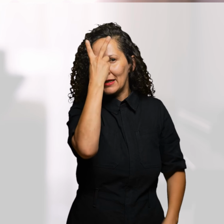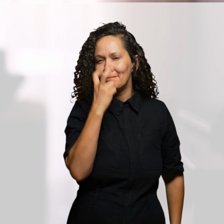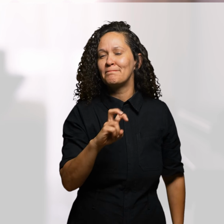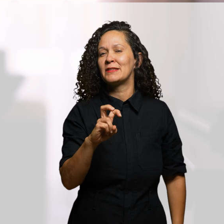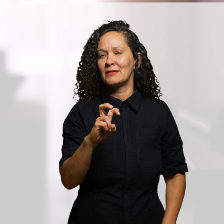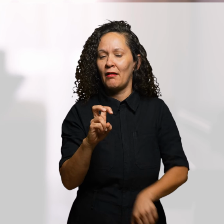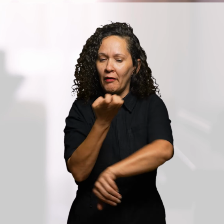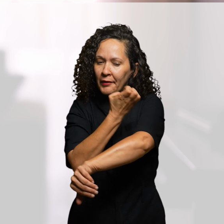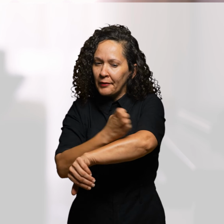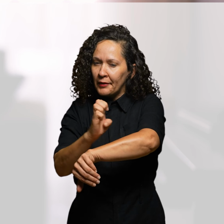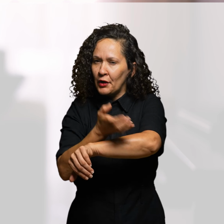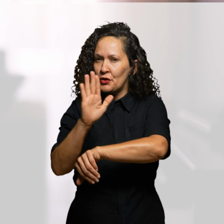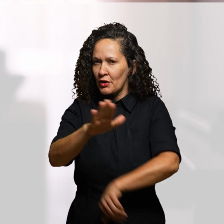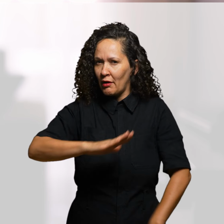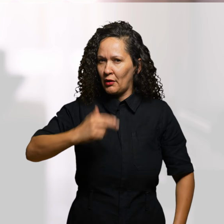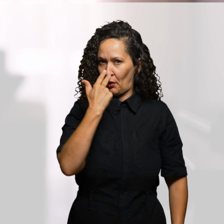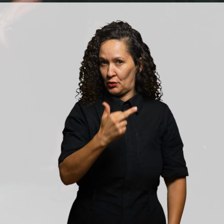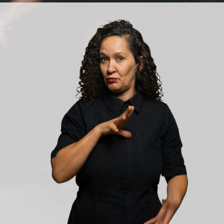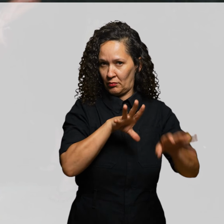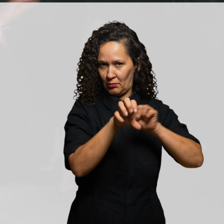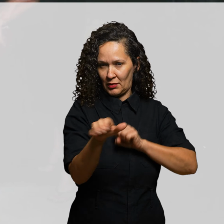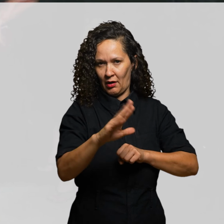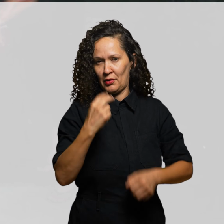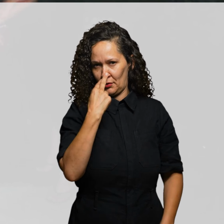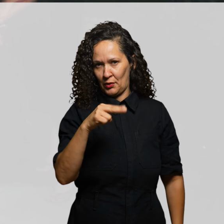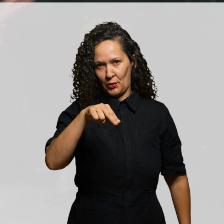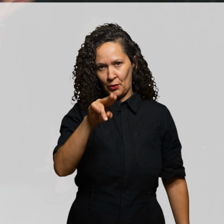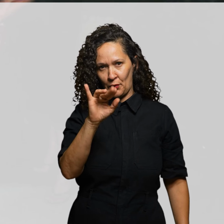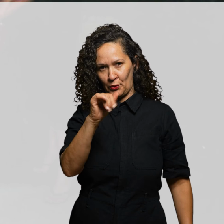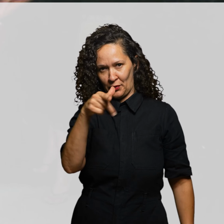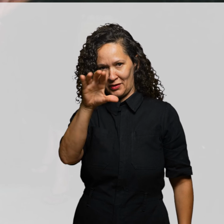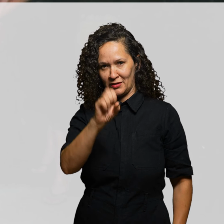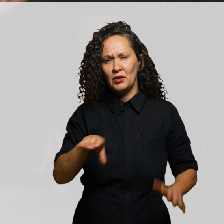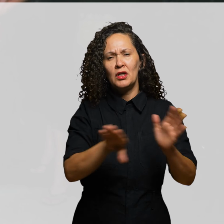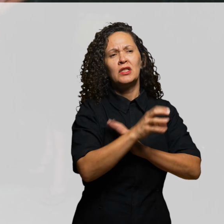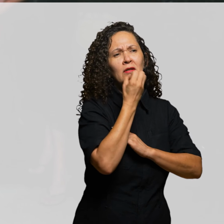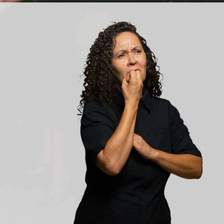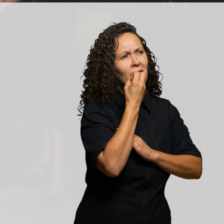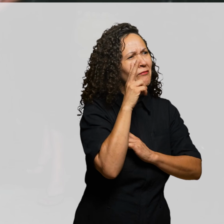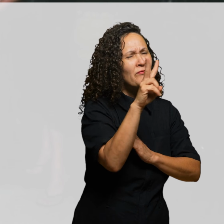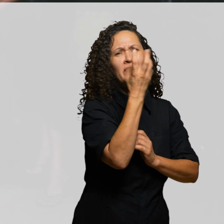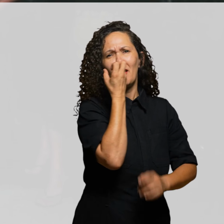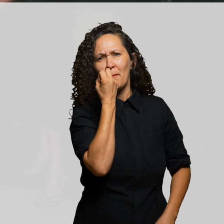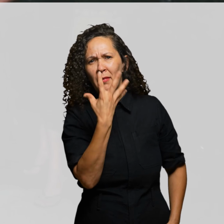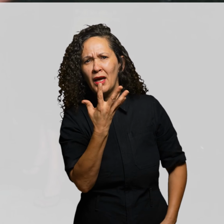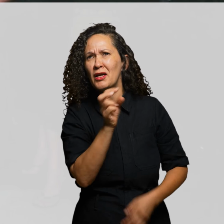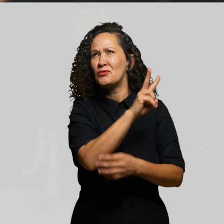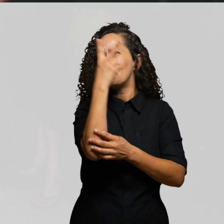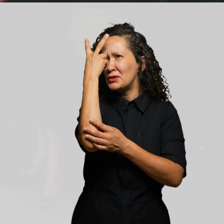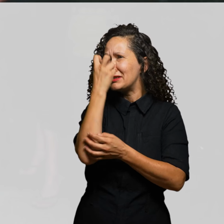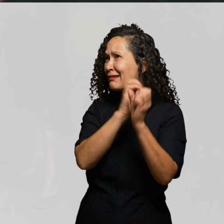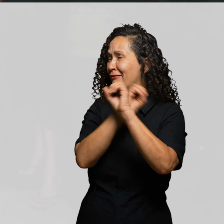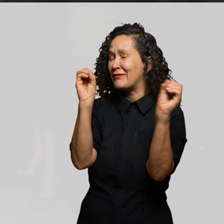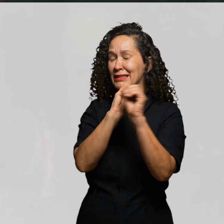Eu fazia estágio já na área da nutrição, que eu sou formada. Aí um dia eu enxergava bem, um dia eu não enxergava nada. Ia para a faculdade, o dia que eu não